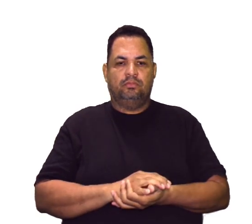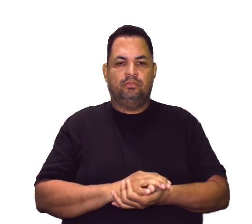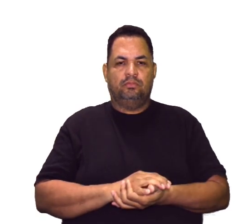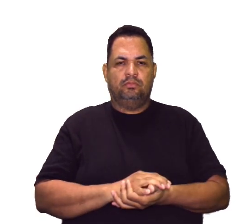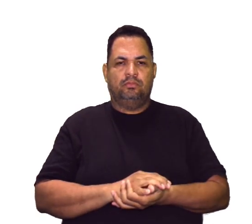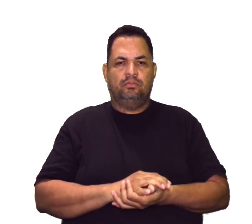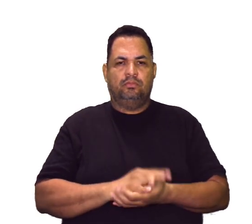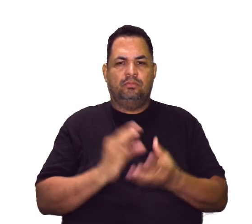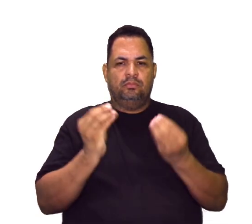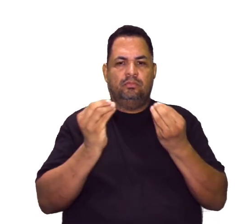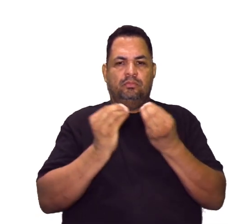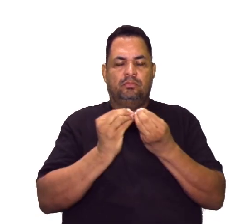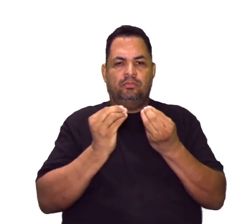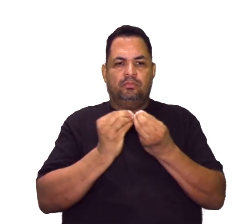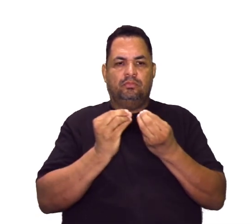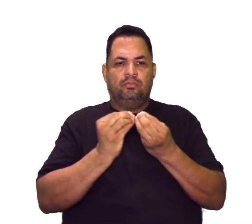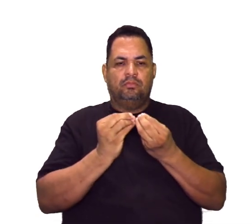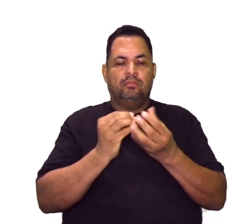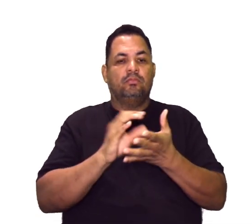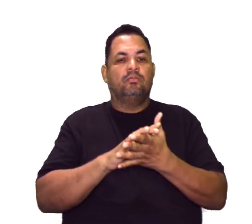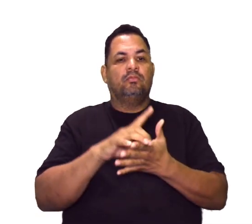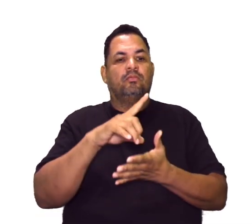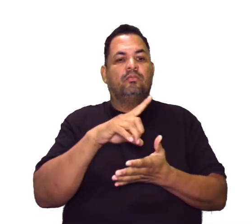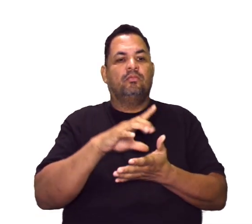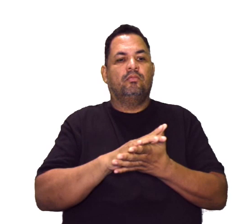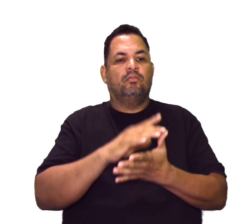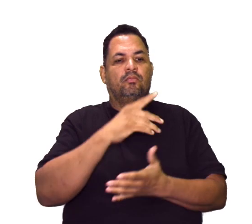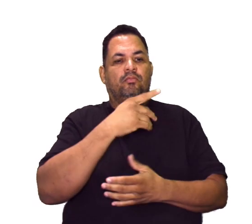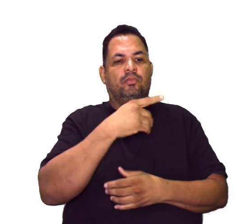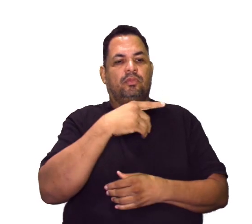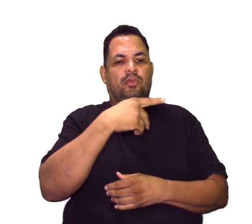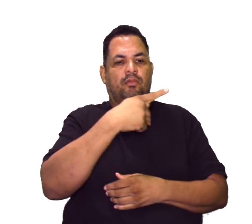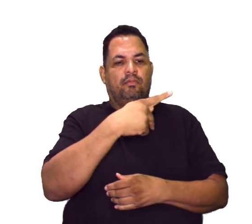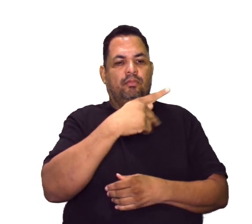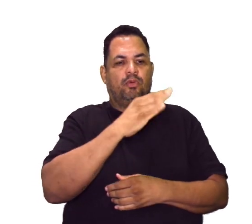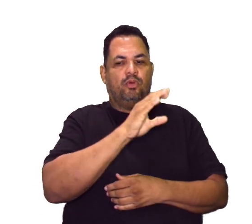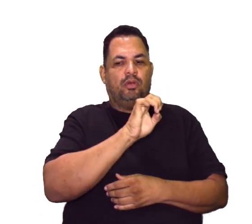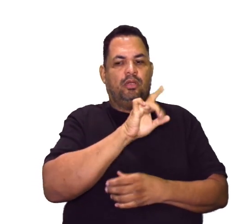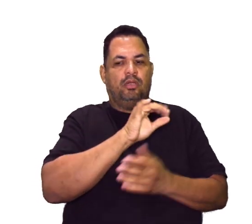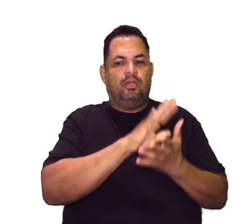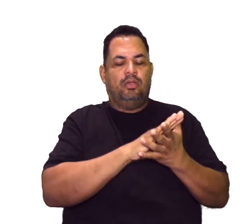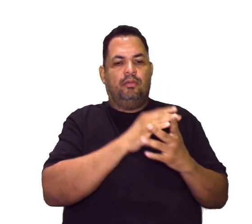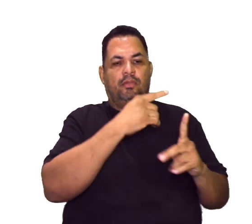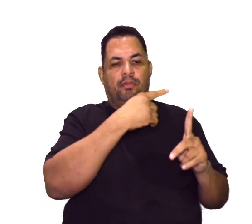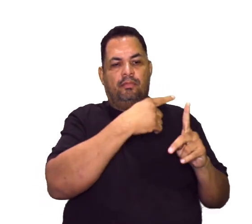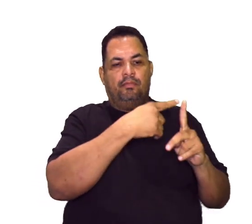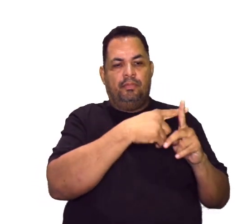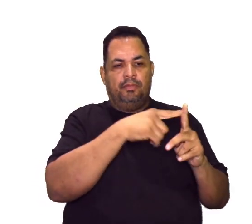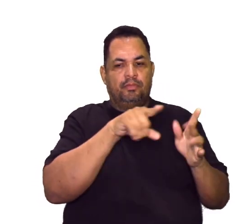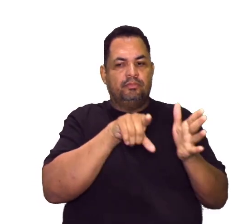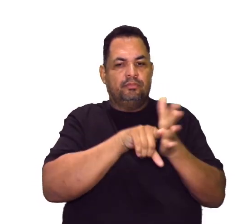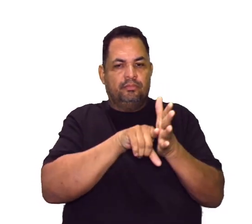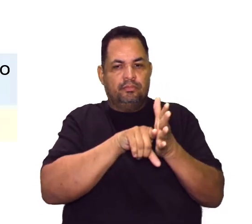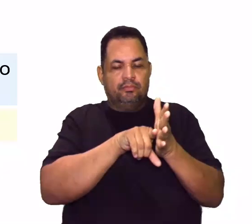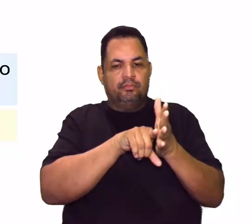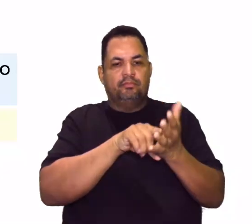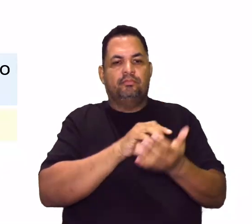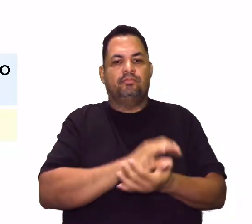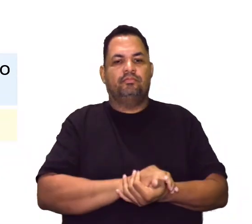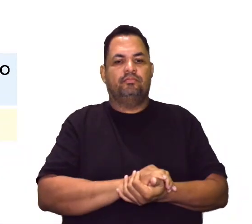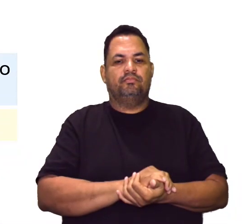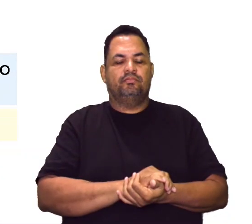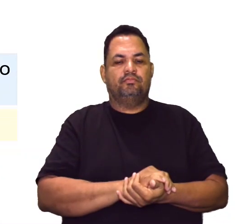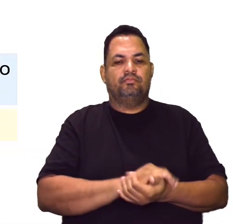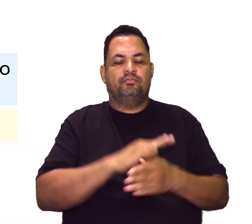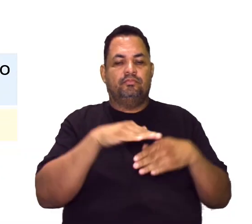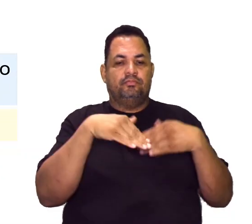aí, uma molécula que ela é polar, se ela é uma molécula polar, é porque, olha,